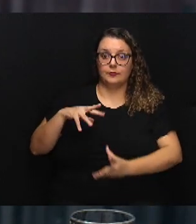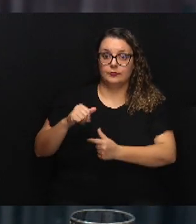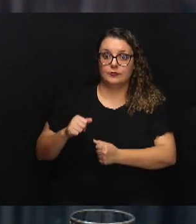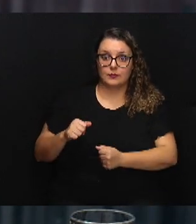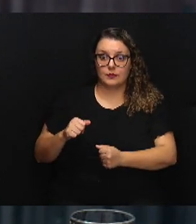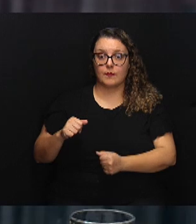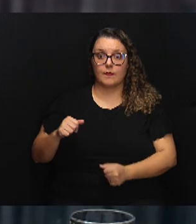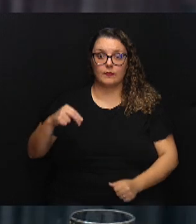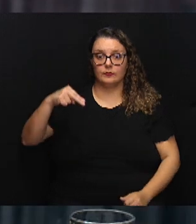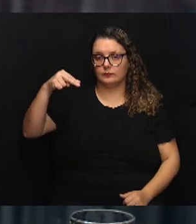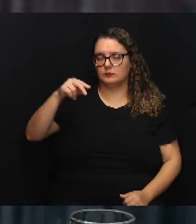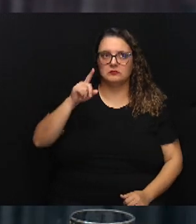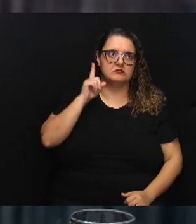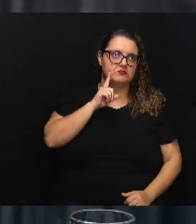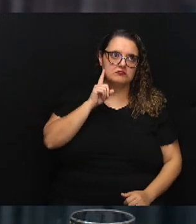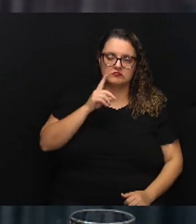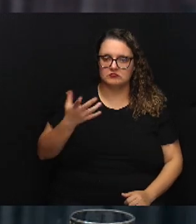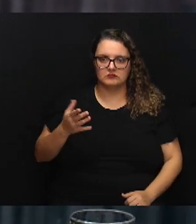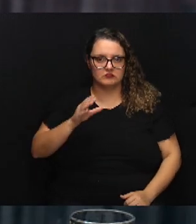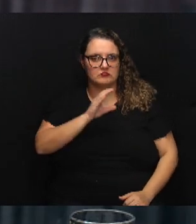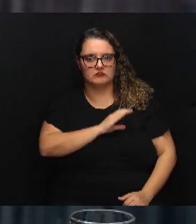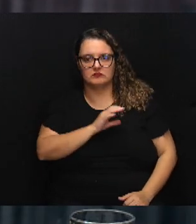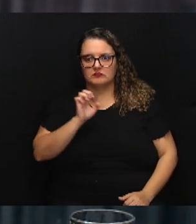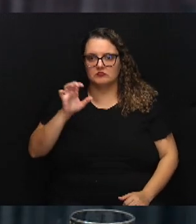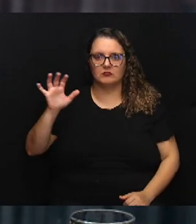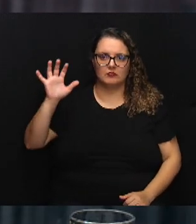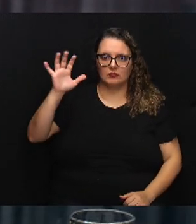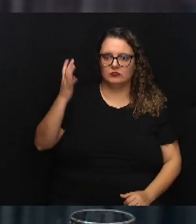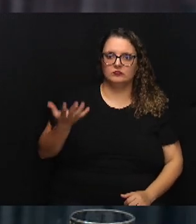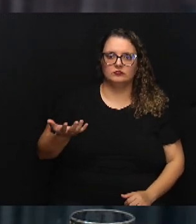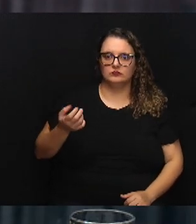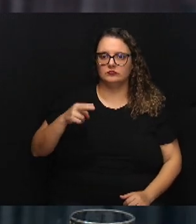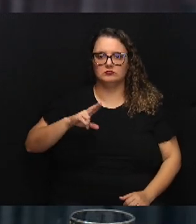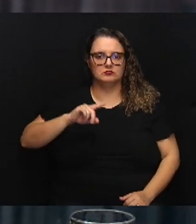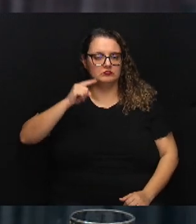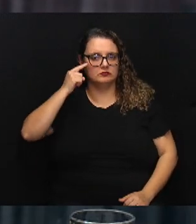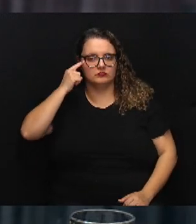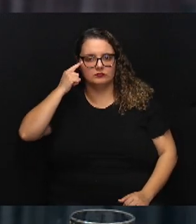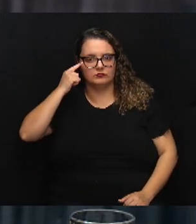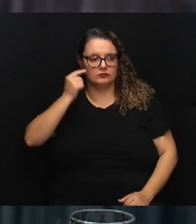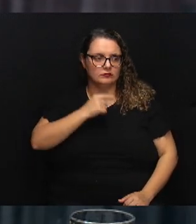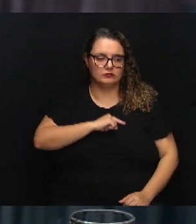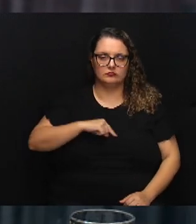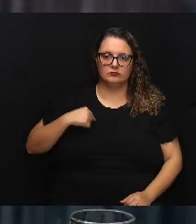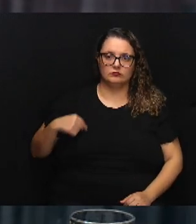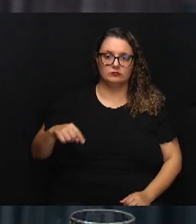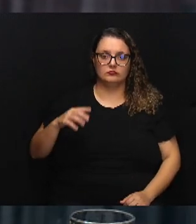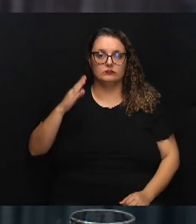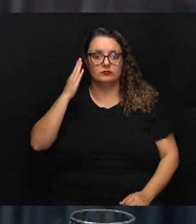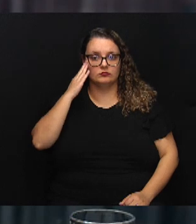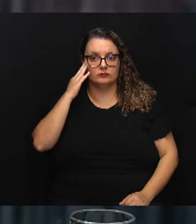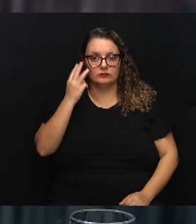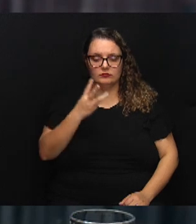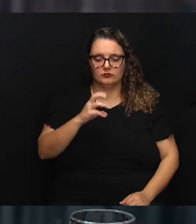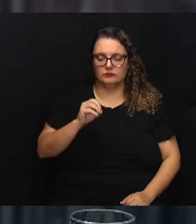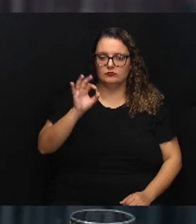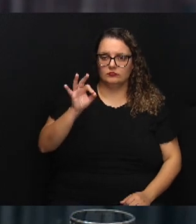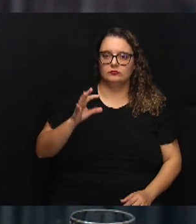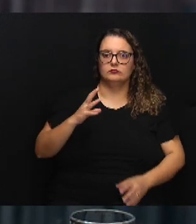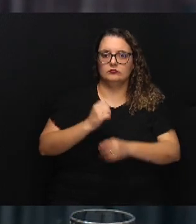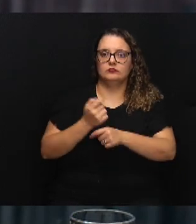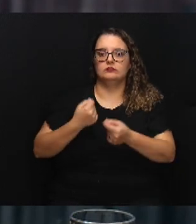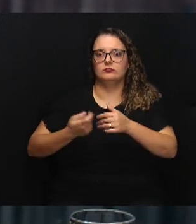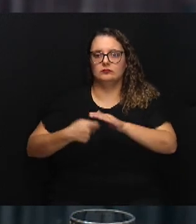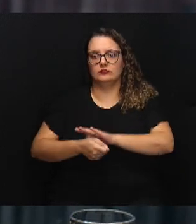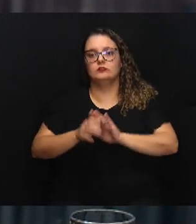hemisfério norte, Estados Unidos, Canadá, Europa, o Japão, China, a gente sabe que pelo menos 30% de todo o investimento